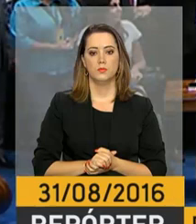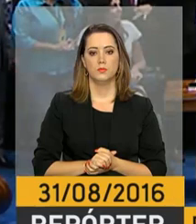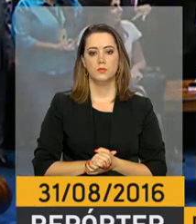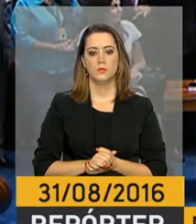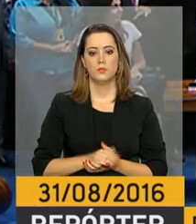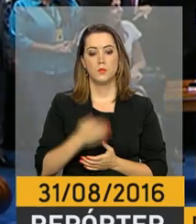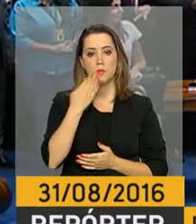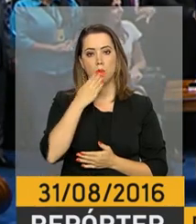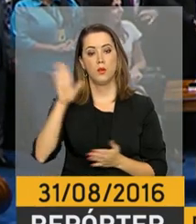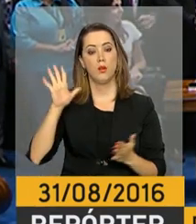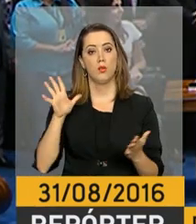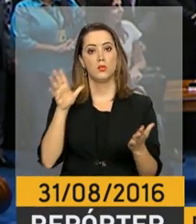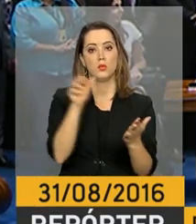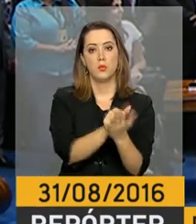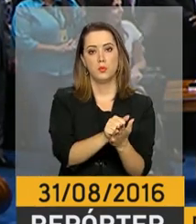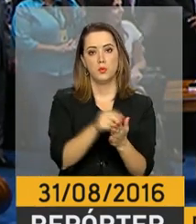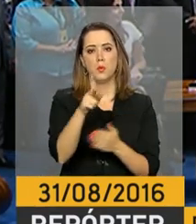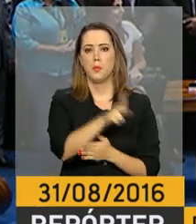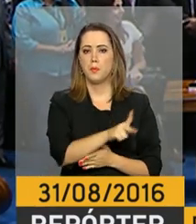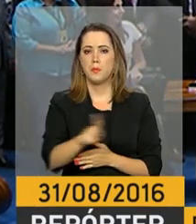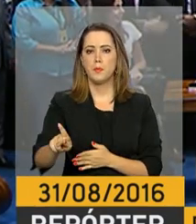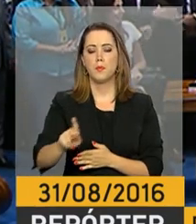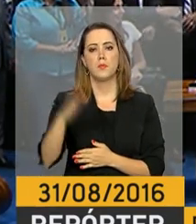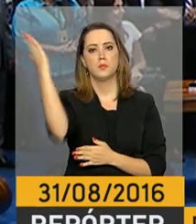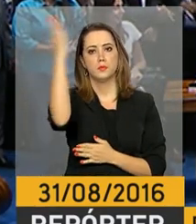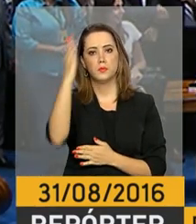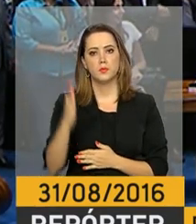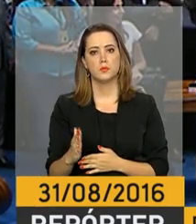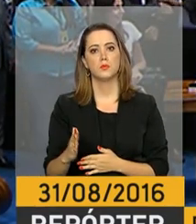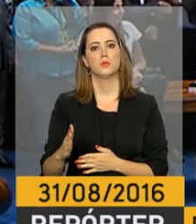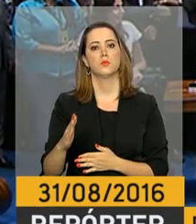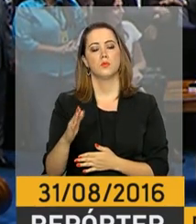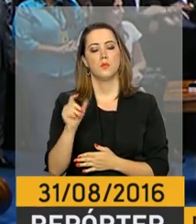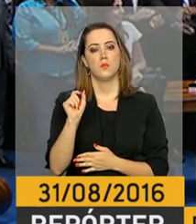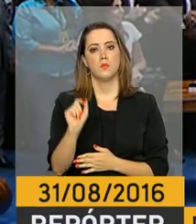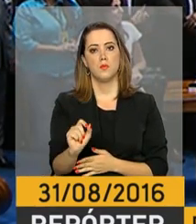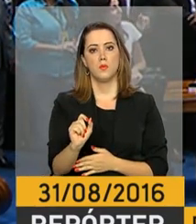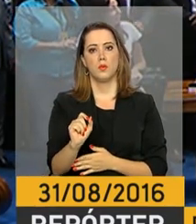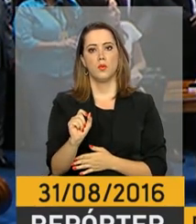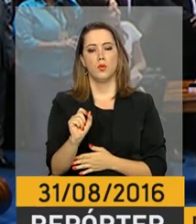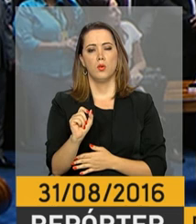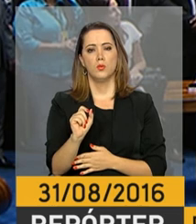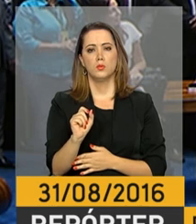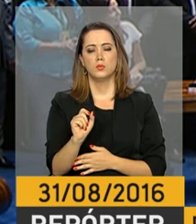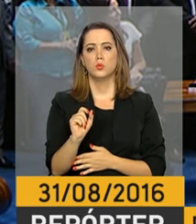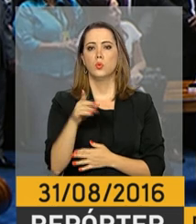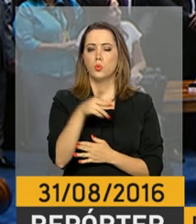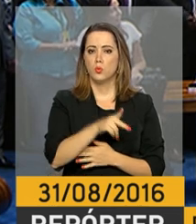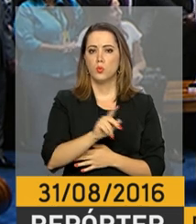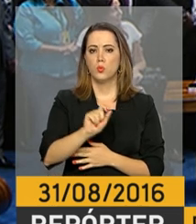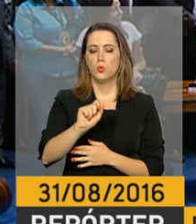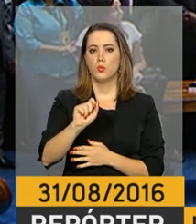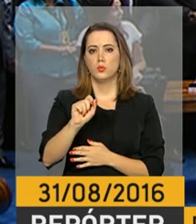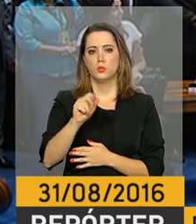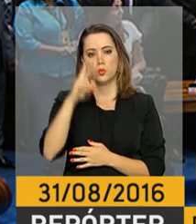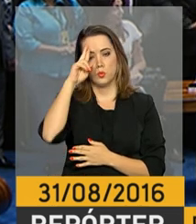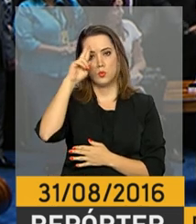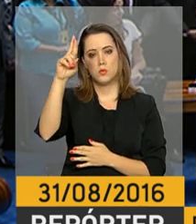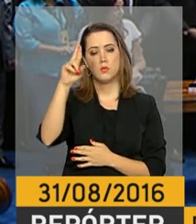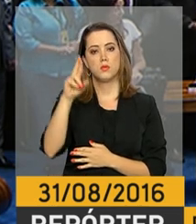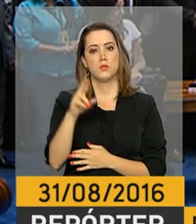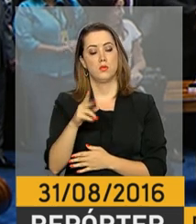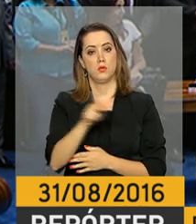Declaro empossado no cargo de presidente da República Federativa do Brasil o excelentíssimo